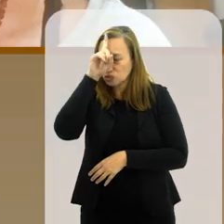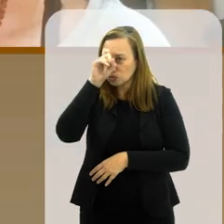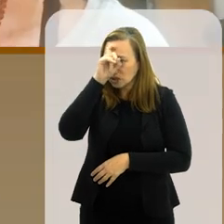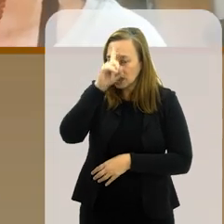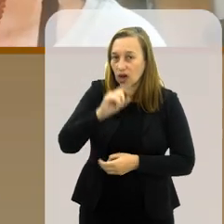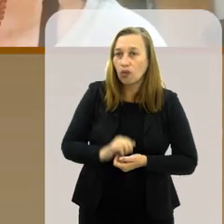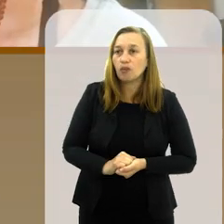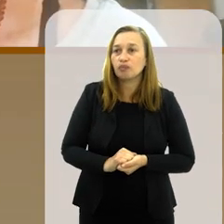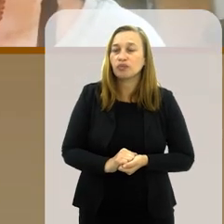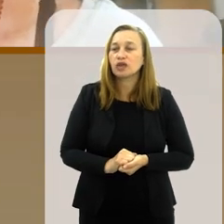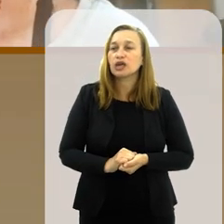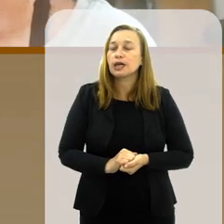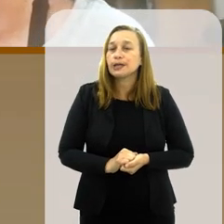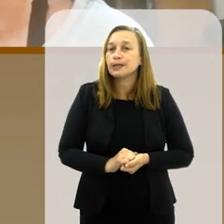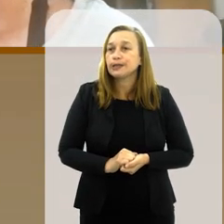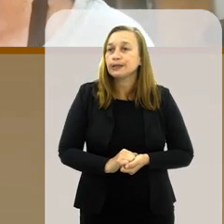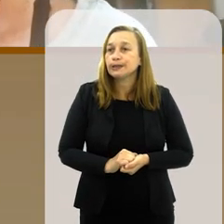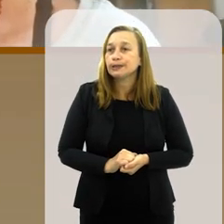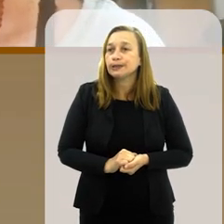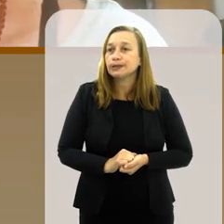troca os curativos